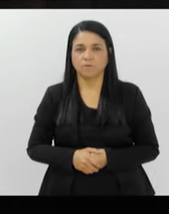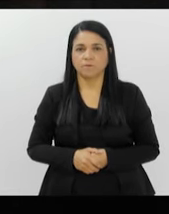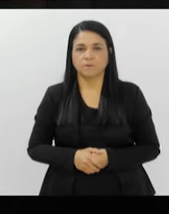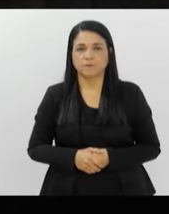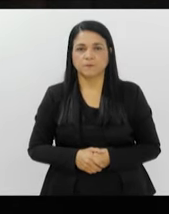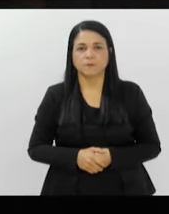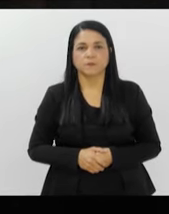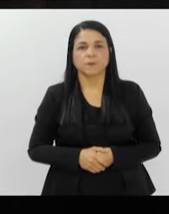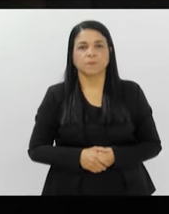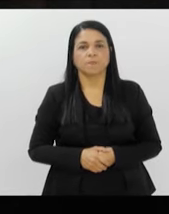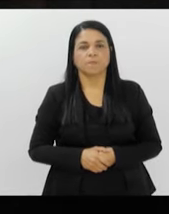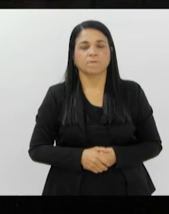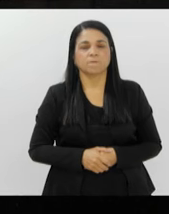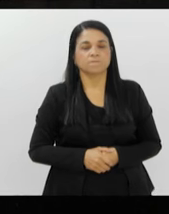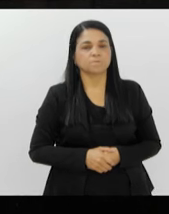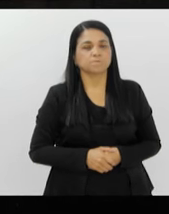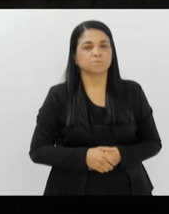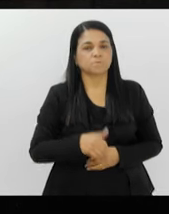senhora